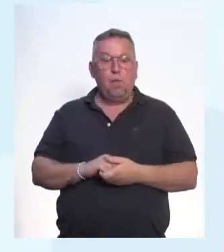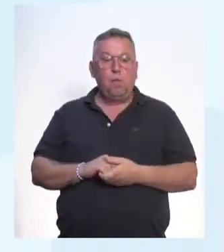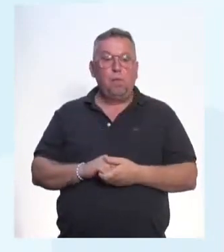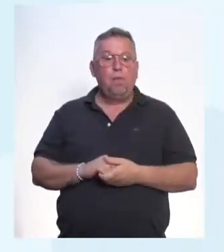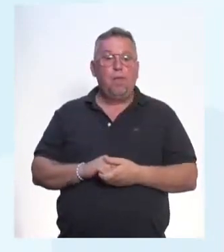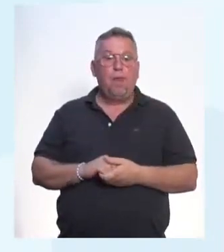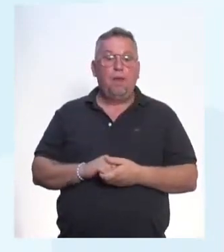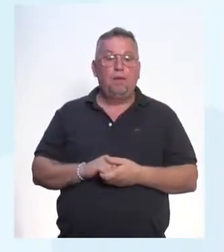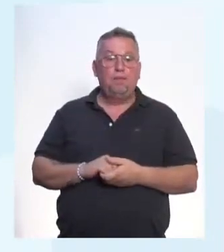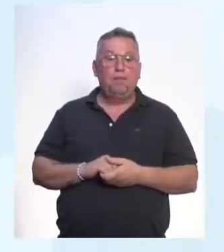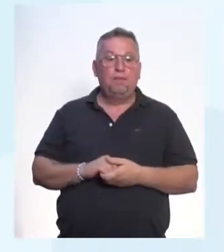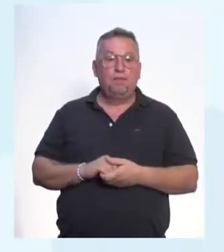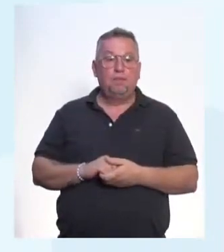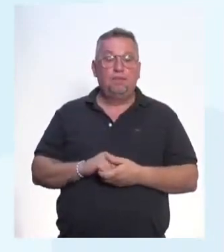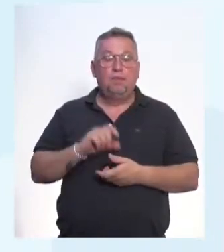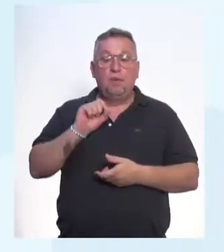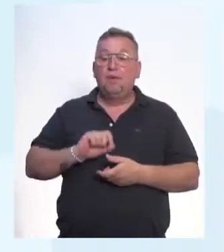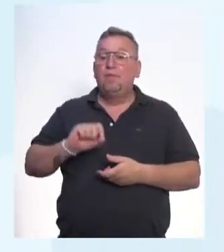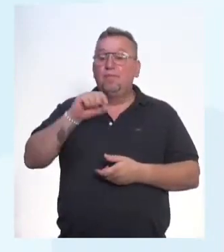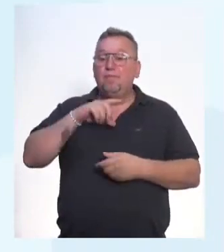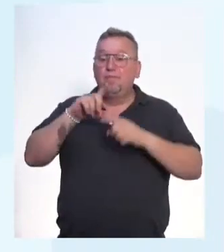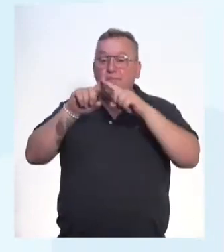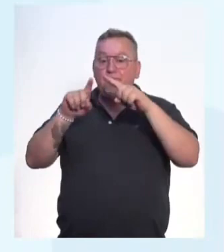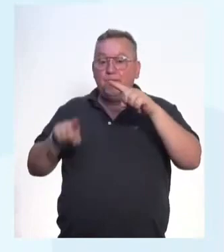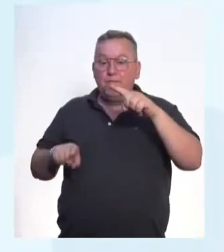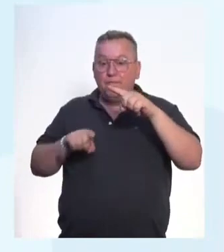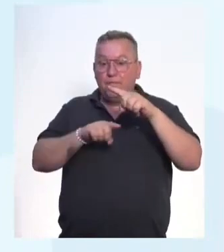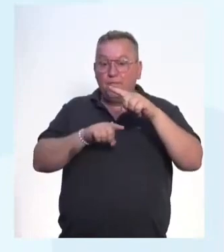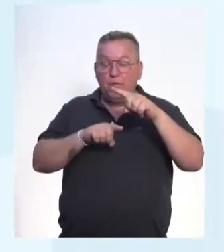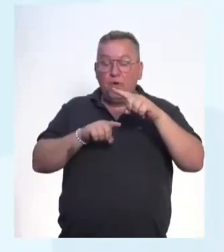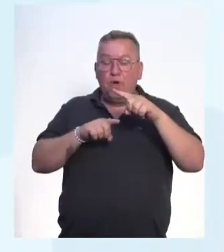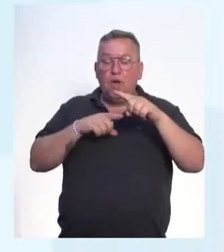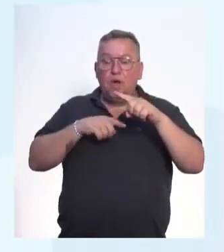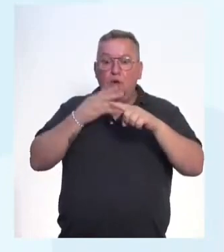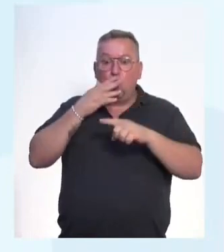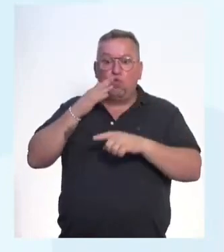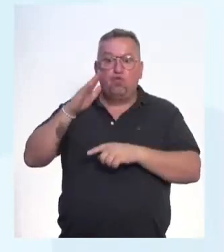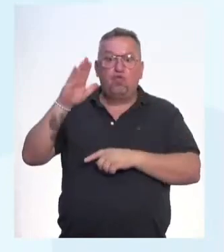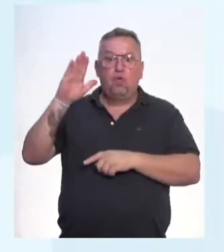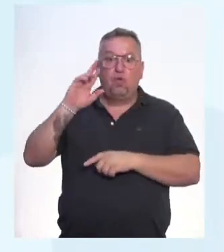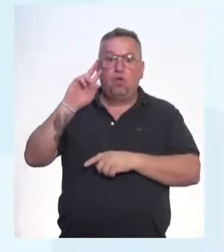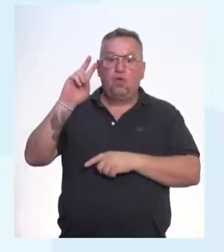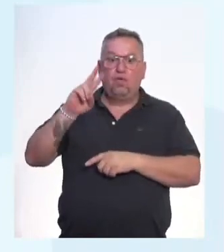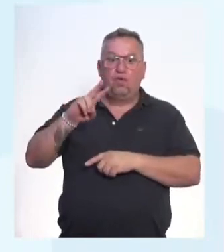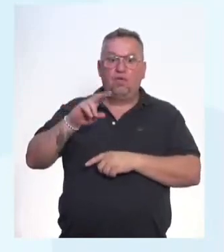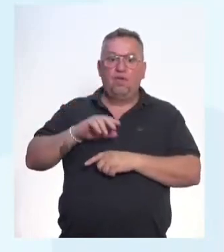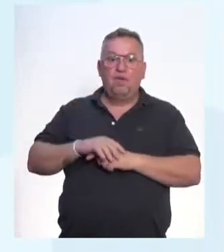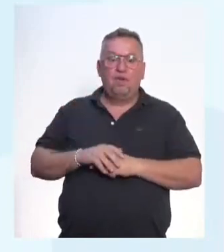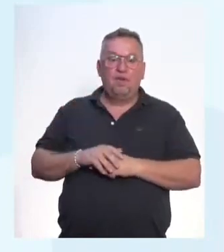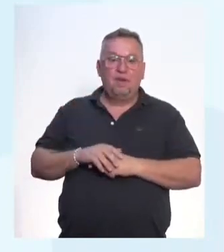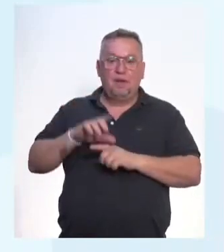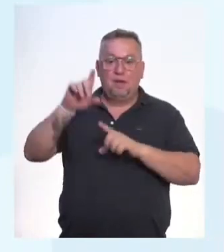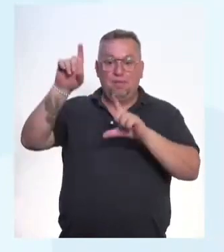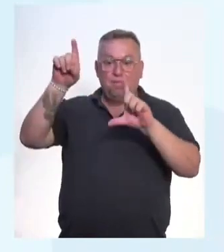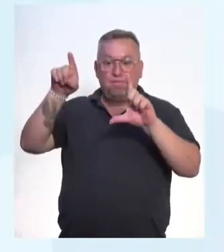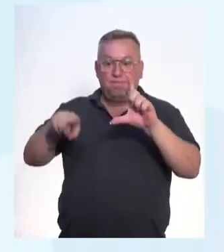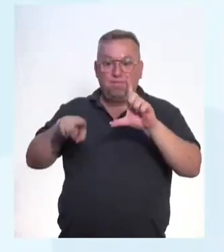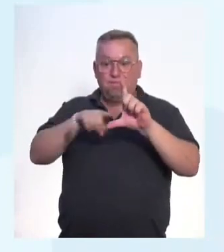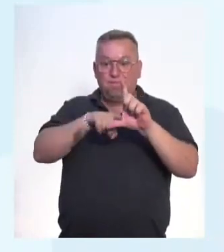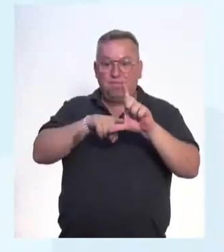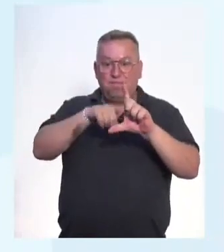Ok, muito bem. Esse é um triângulo retângulo, eu juro. Olha o ângulo reto dele aqui.